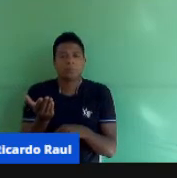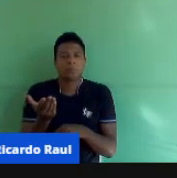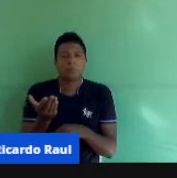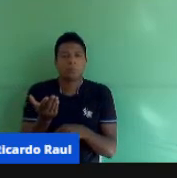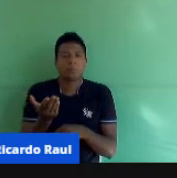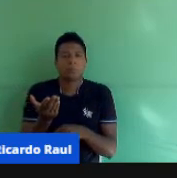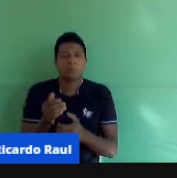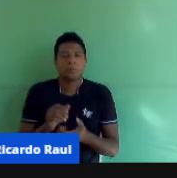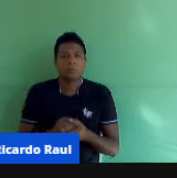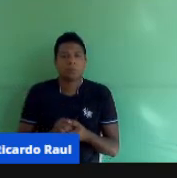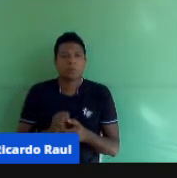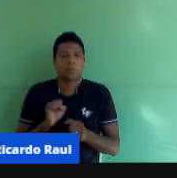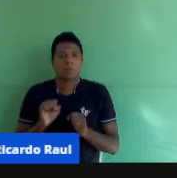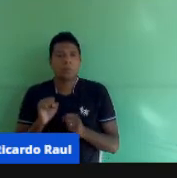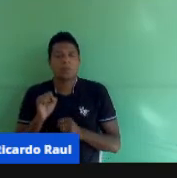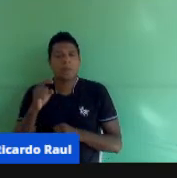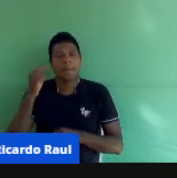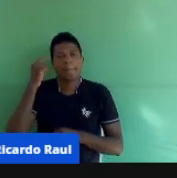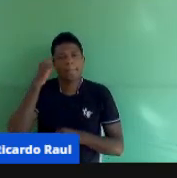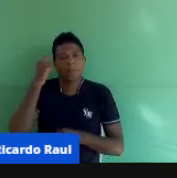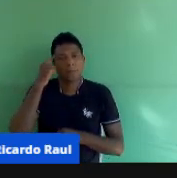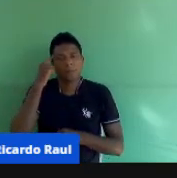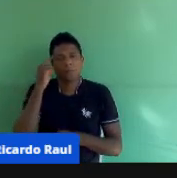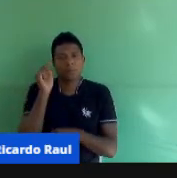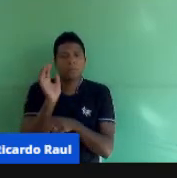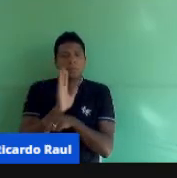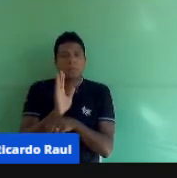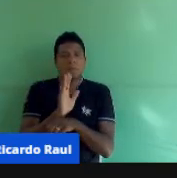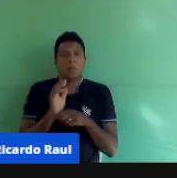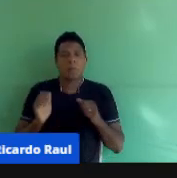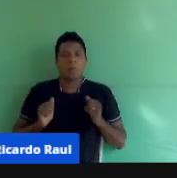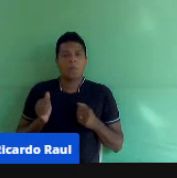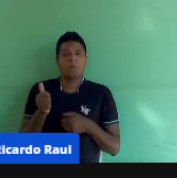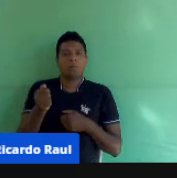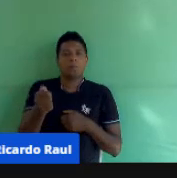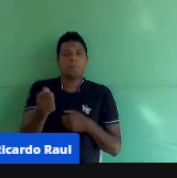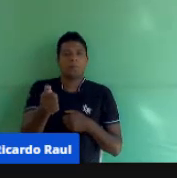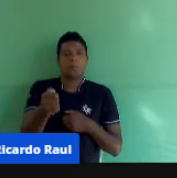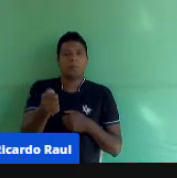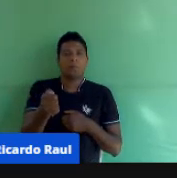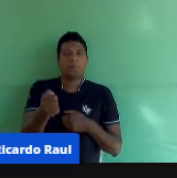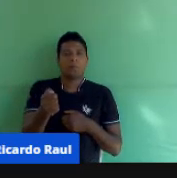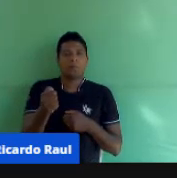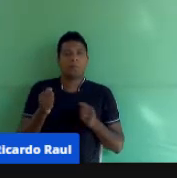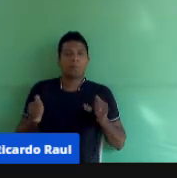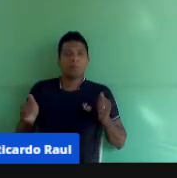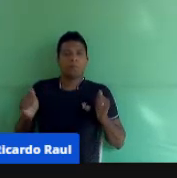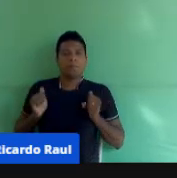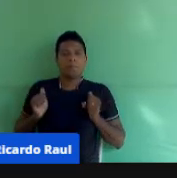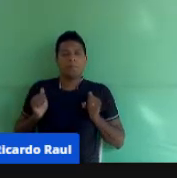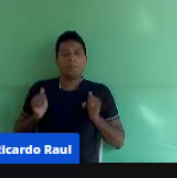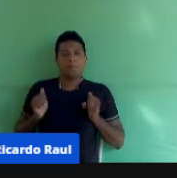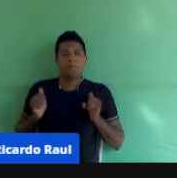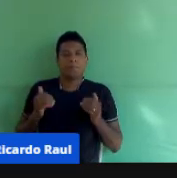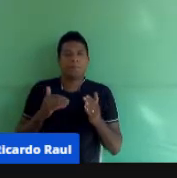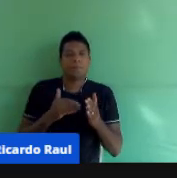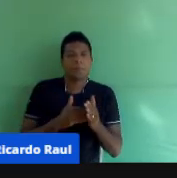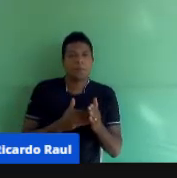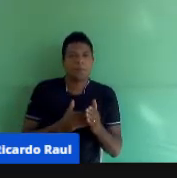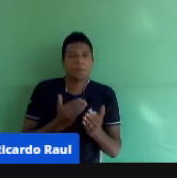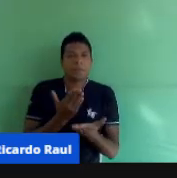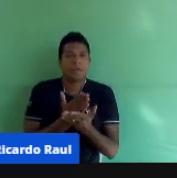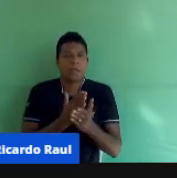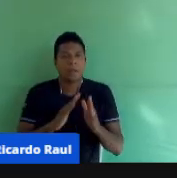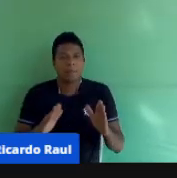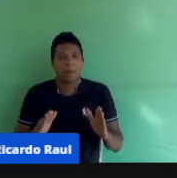a gente não pode pensar a exibição do filme como é aula vaga, é aula que no final do ano já terminei tudo, vou